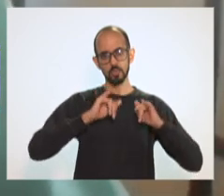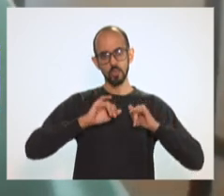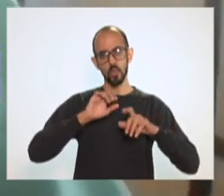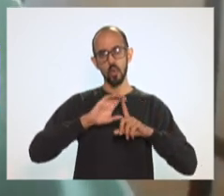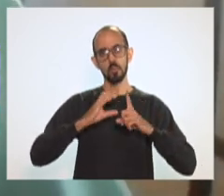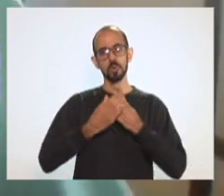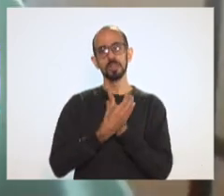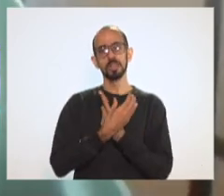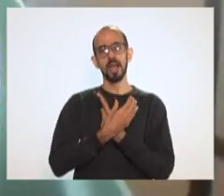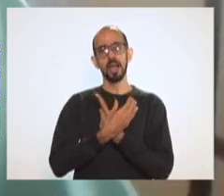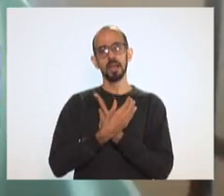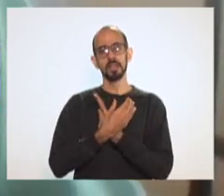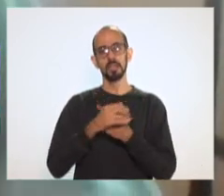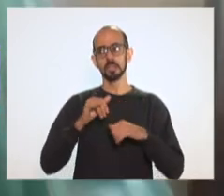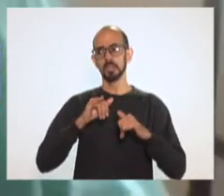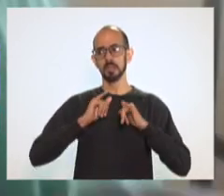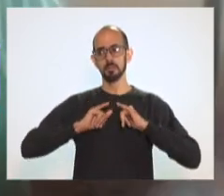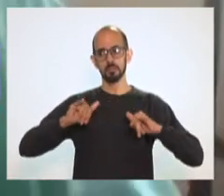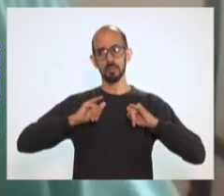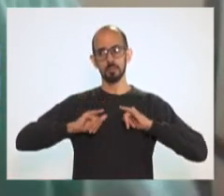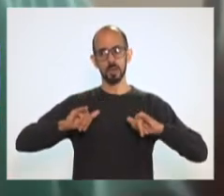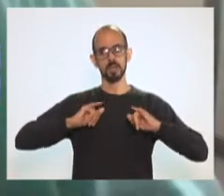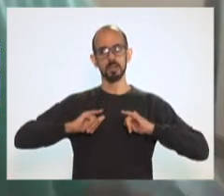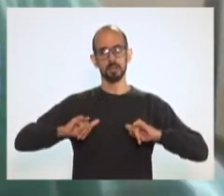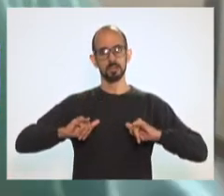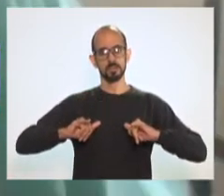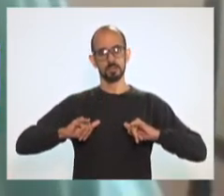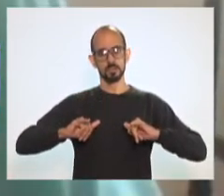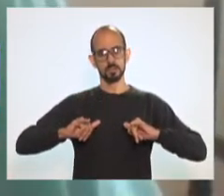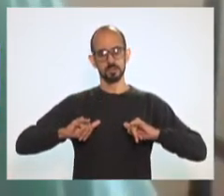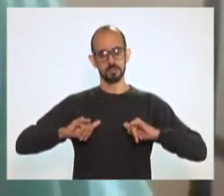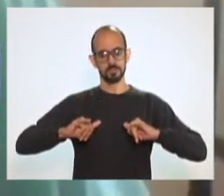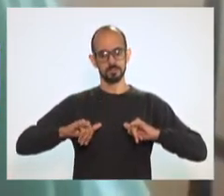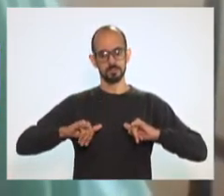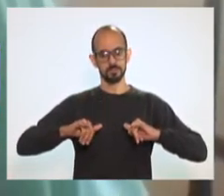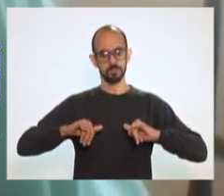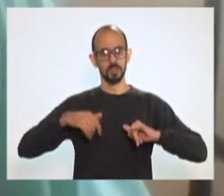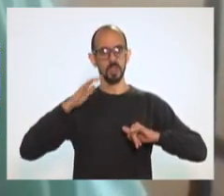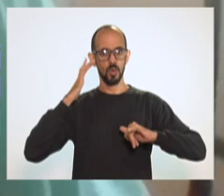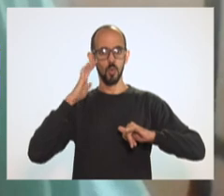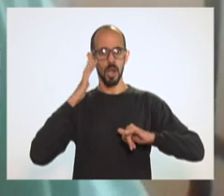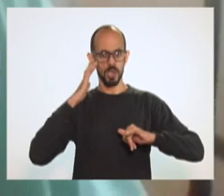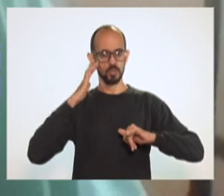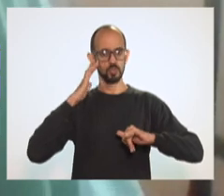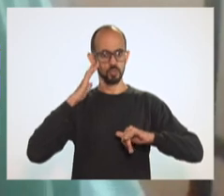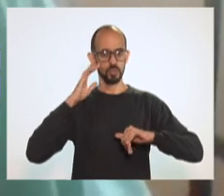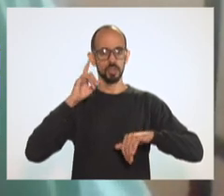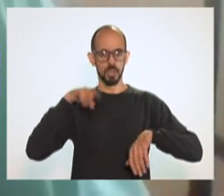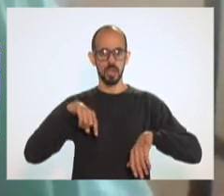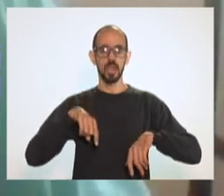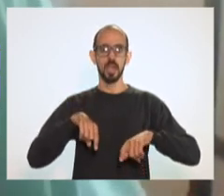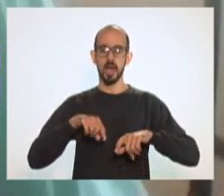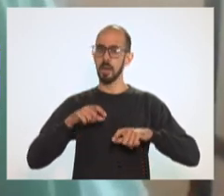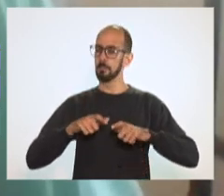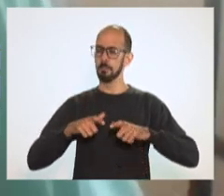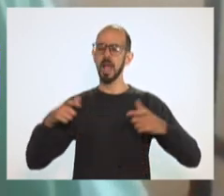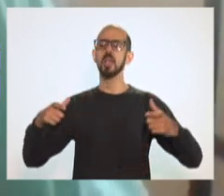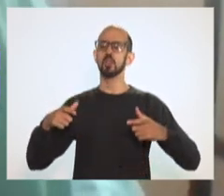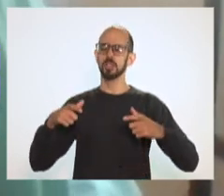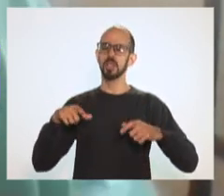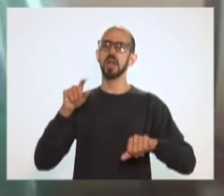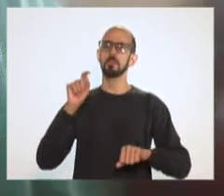rádios comerciais fazem imagino que grande parte delas ligadas à prevenção do covid